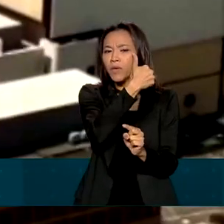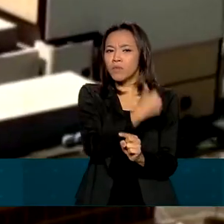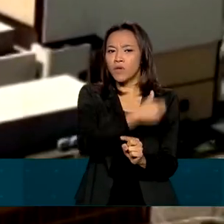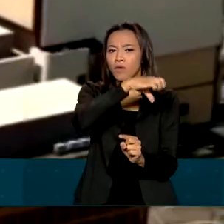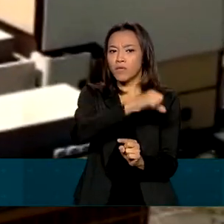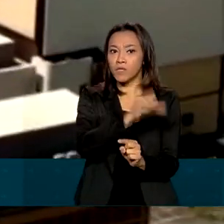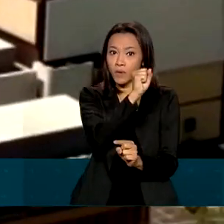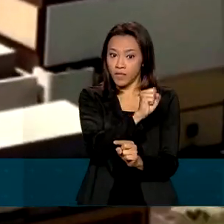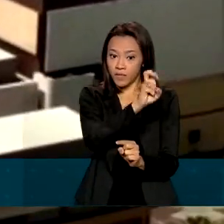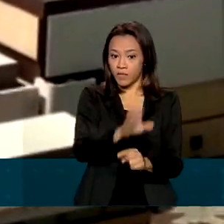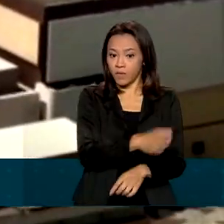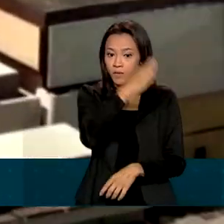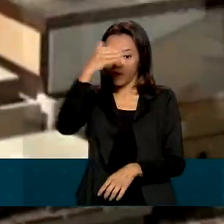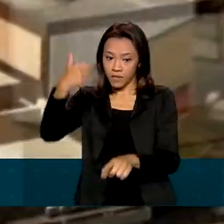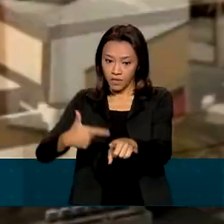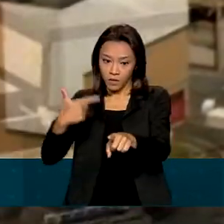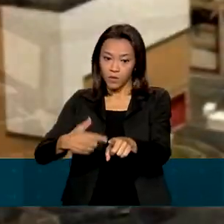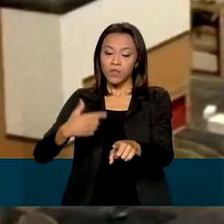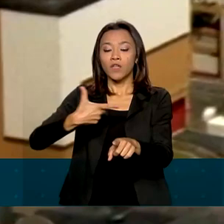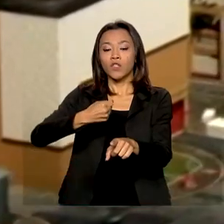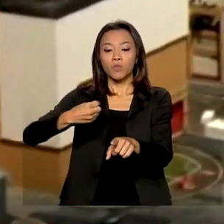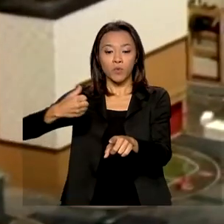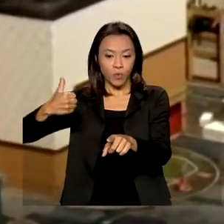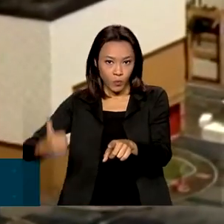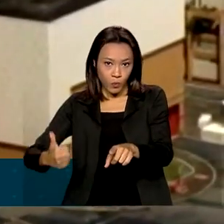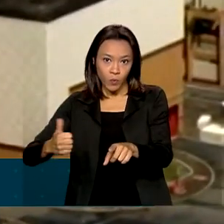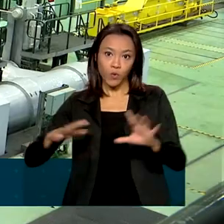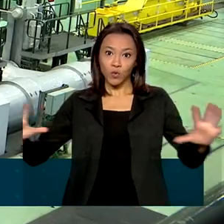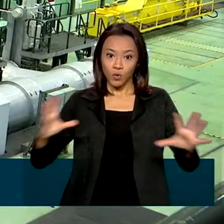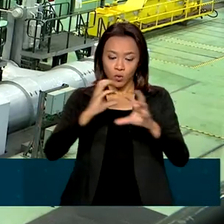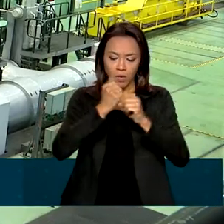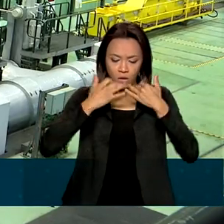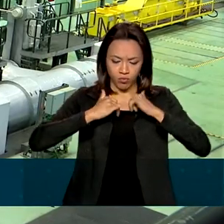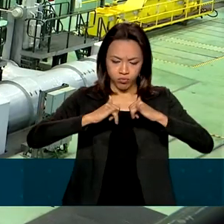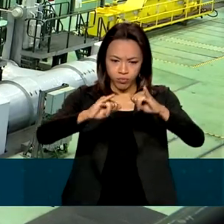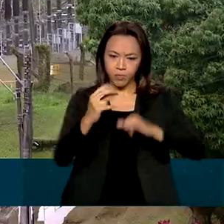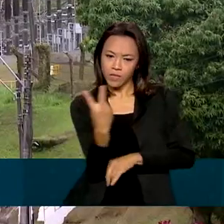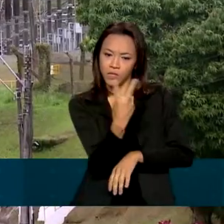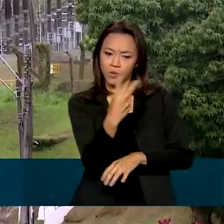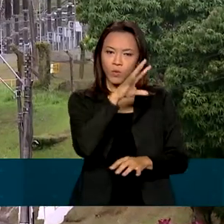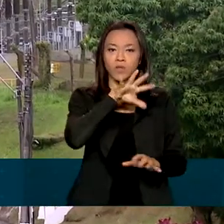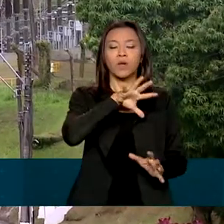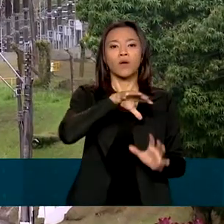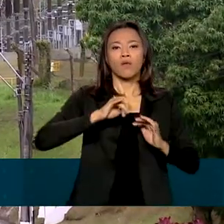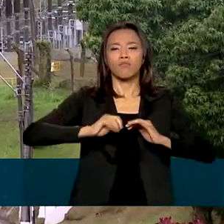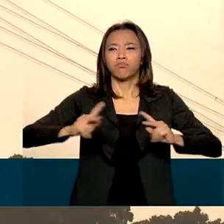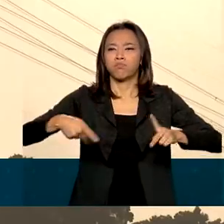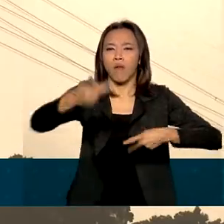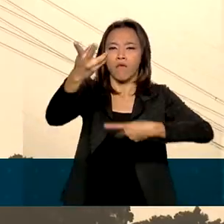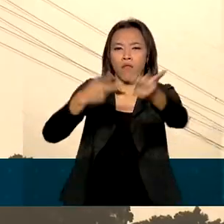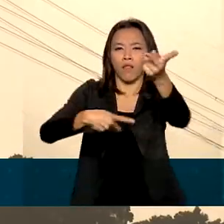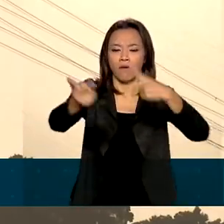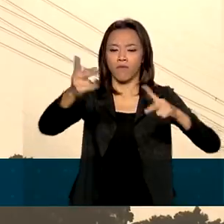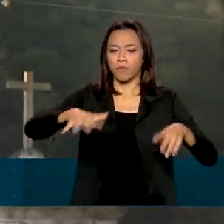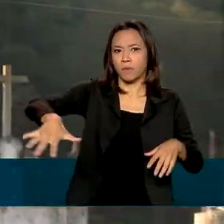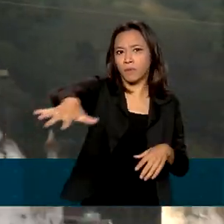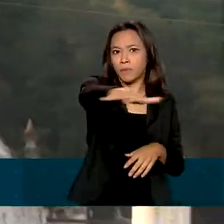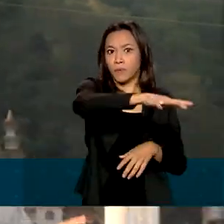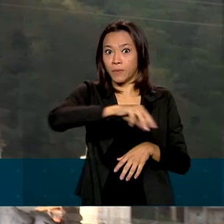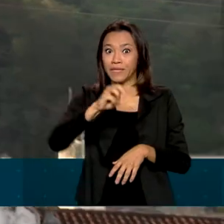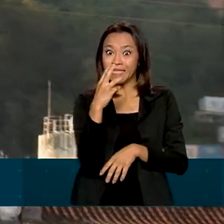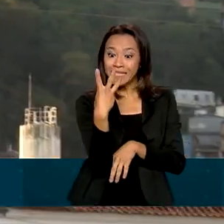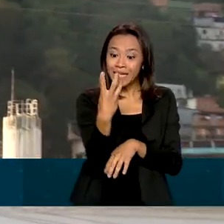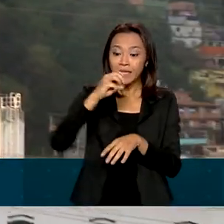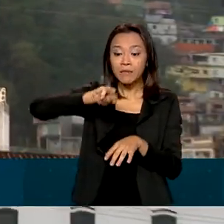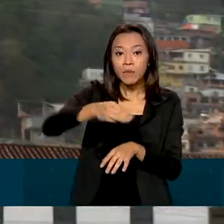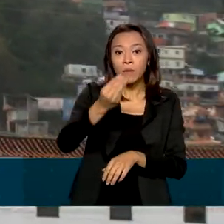1985 e Angra 2 em 2001. Ao todo, a energia gerada pelas usinas abastece uma região com cerca de 3